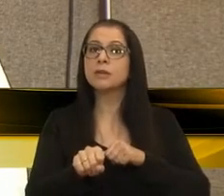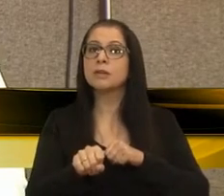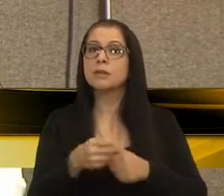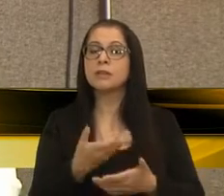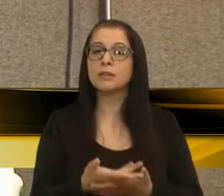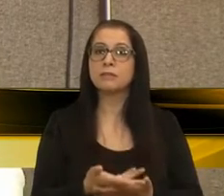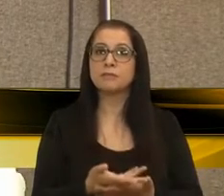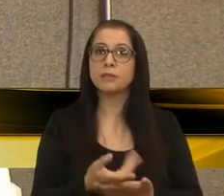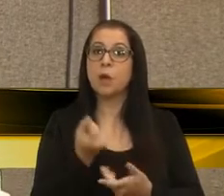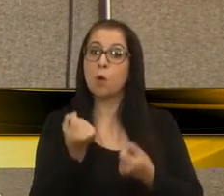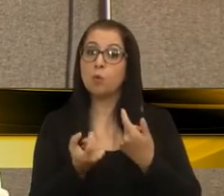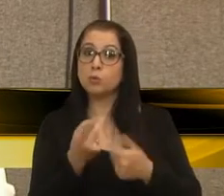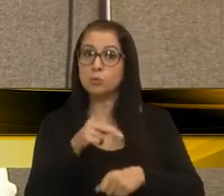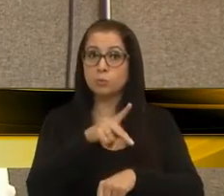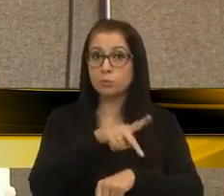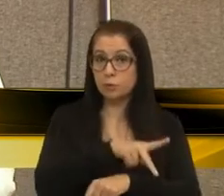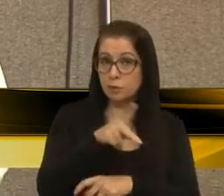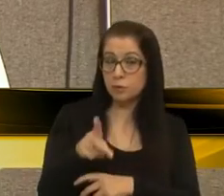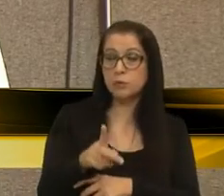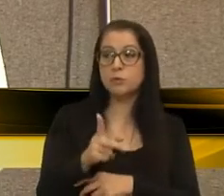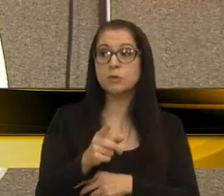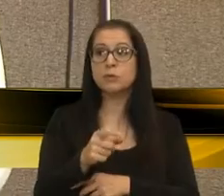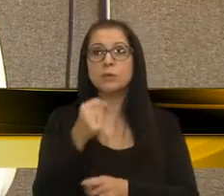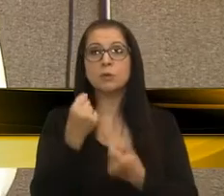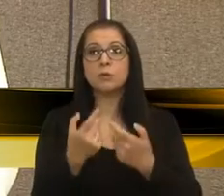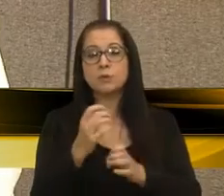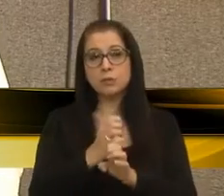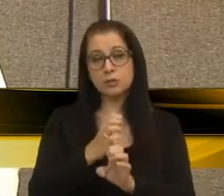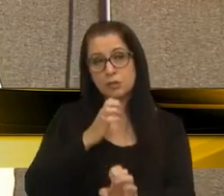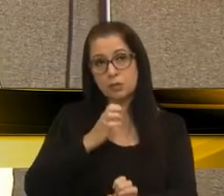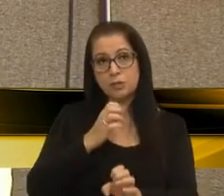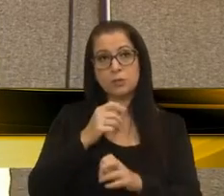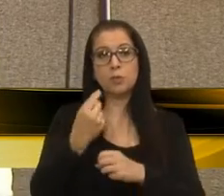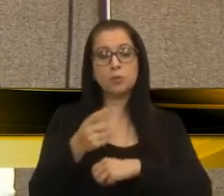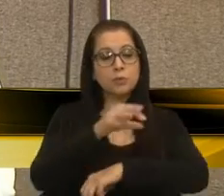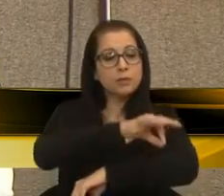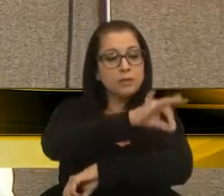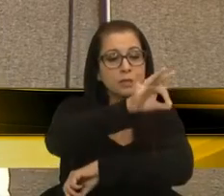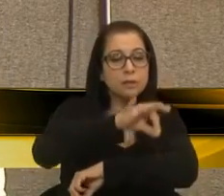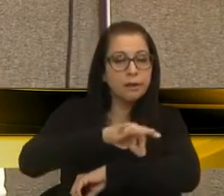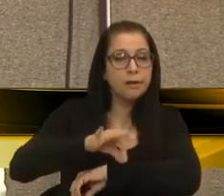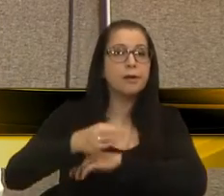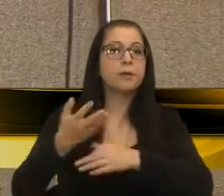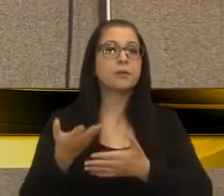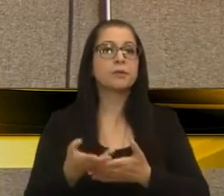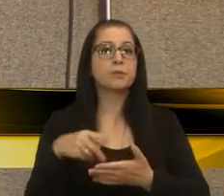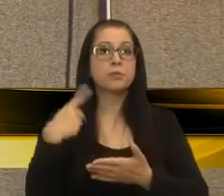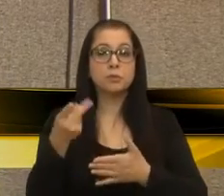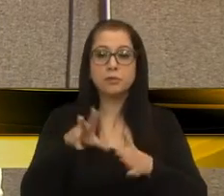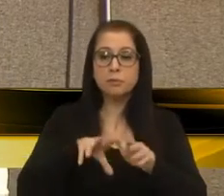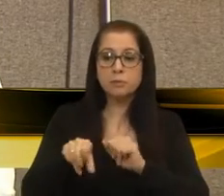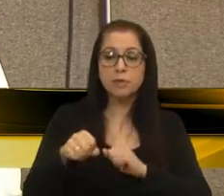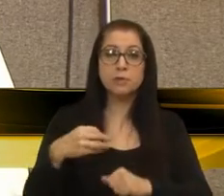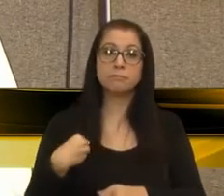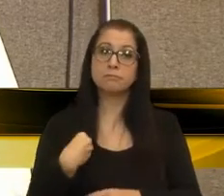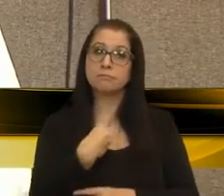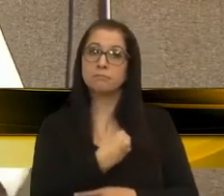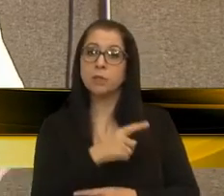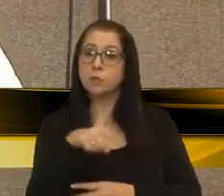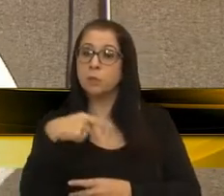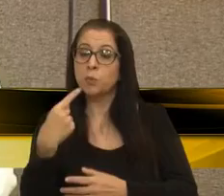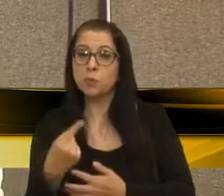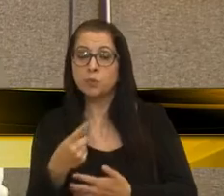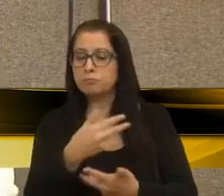alguns professores, outros engenheiros, outros arquitetos, outros formado em medicina, outros